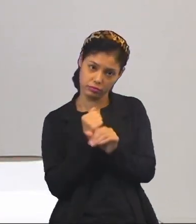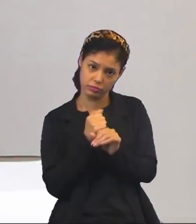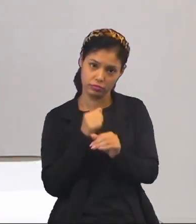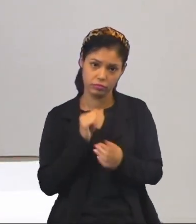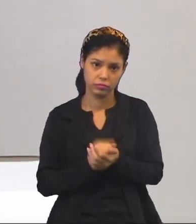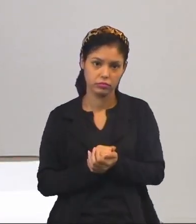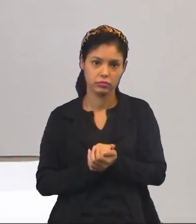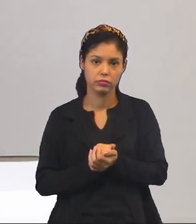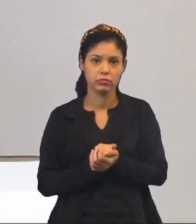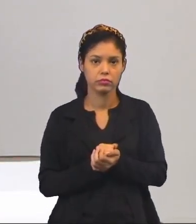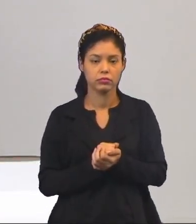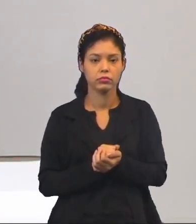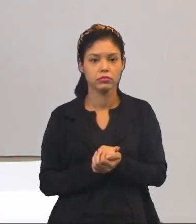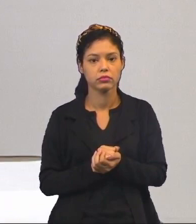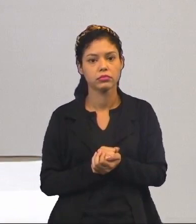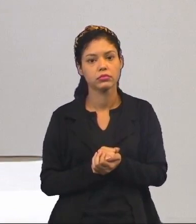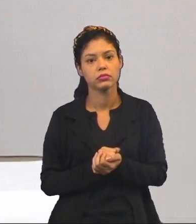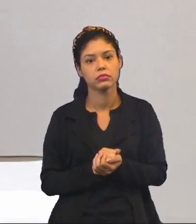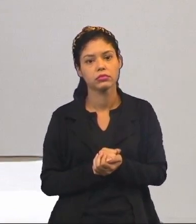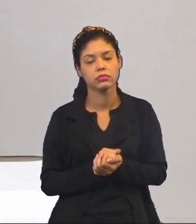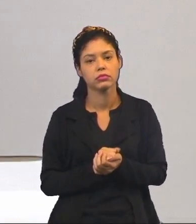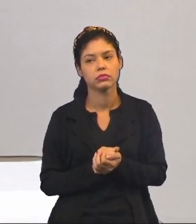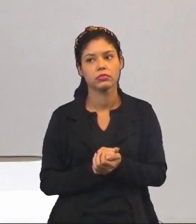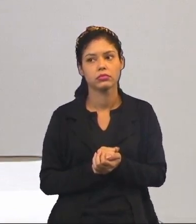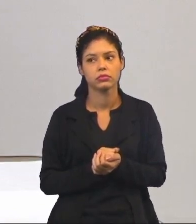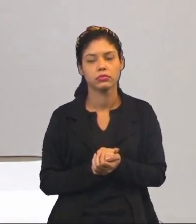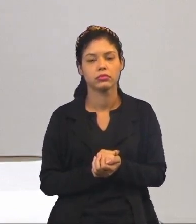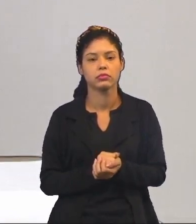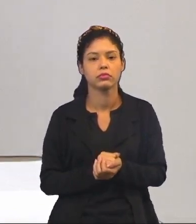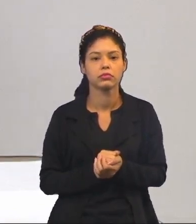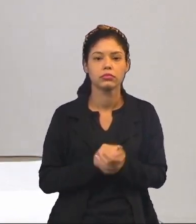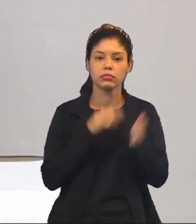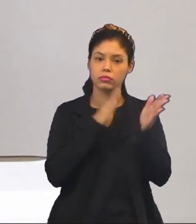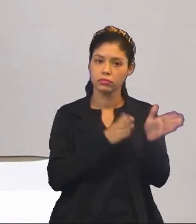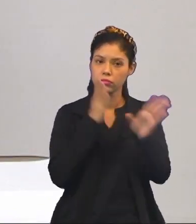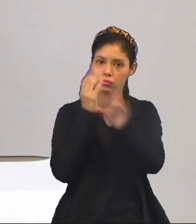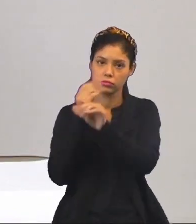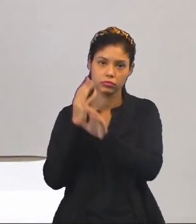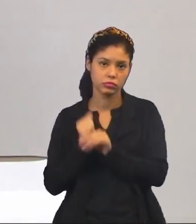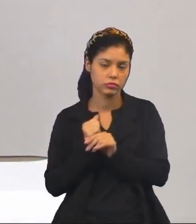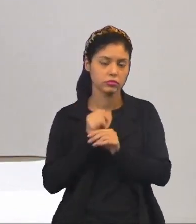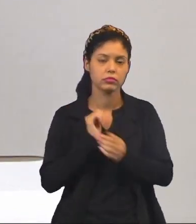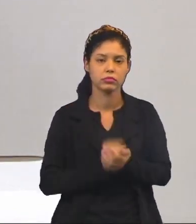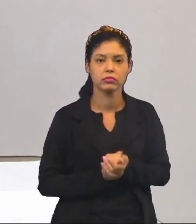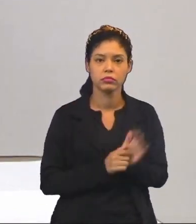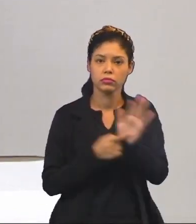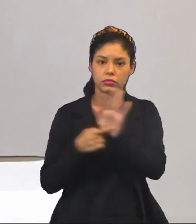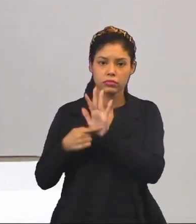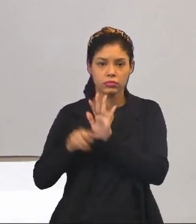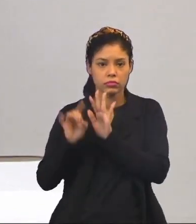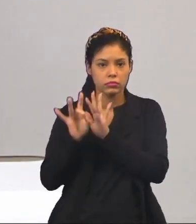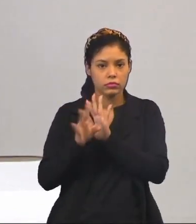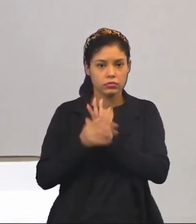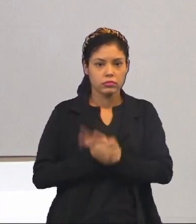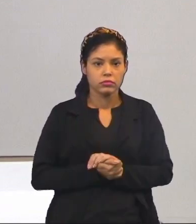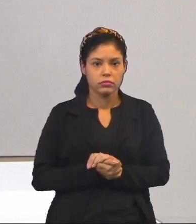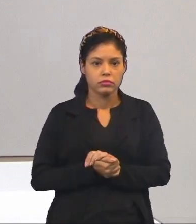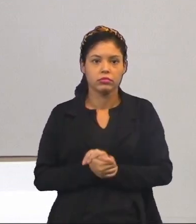soma. Perímetro está relacionado à soma dos lados, né? E está se referindo apenas